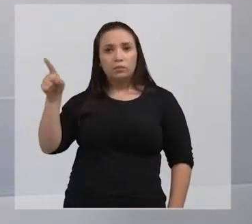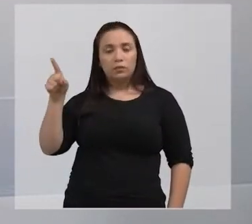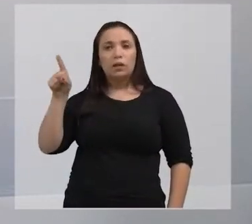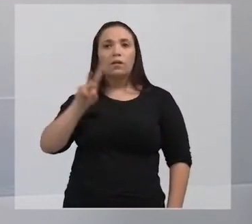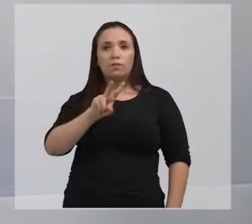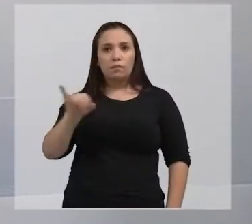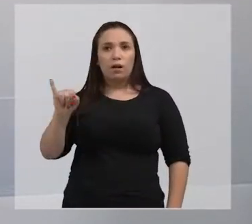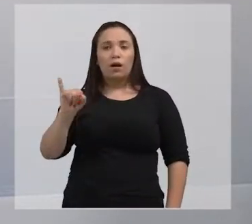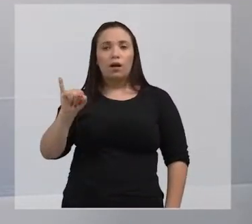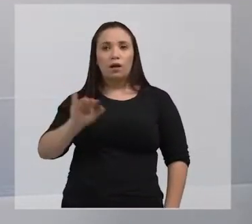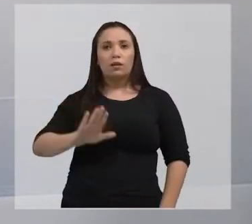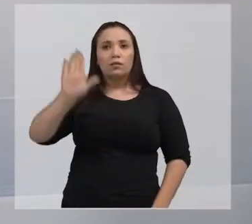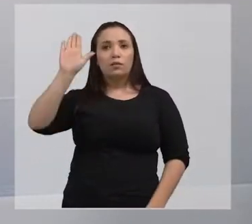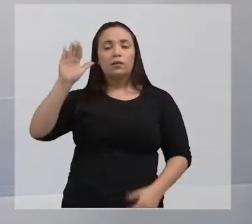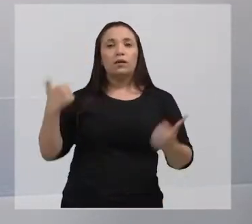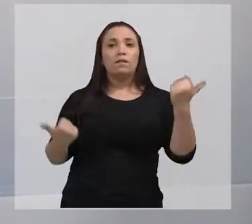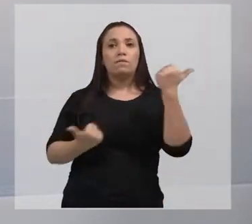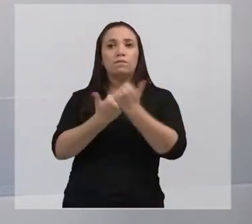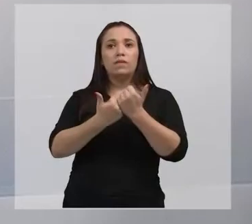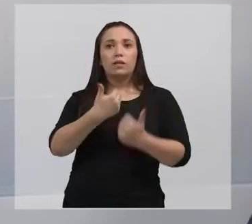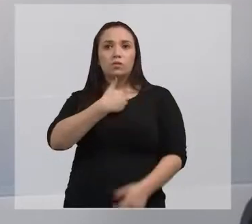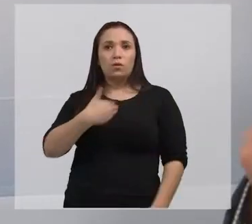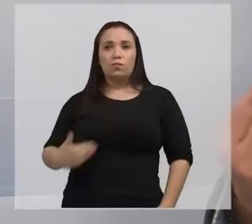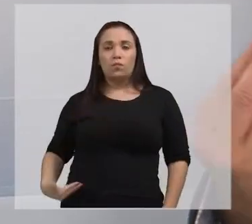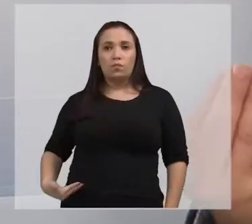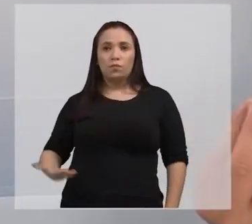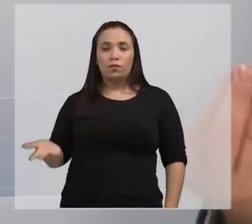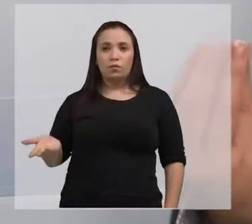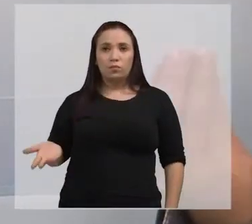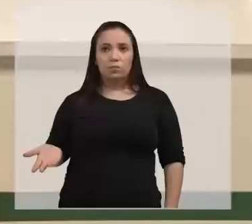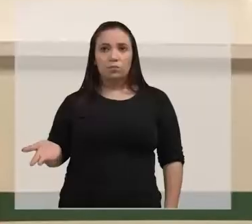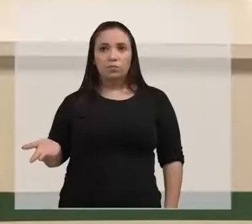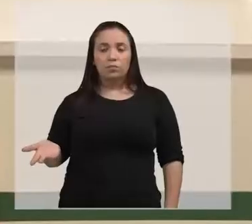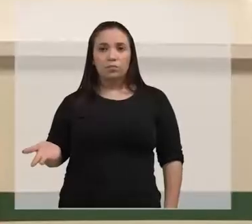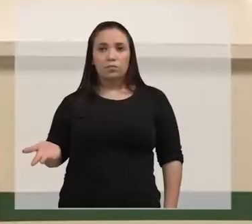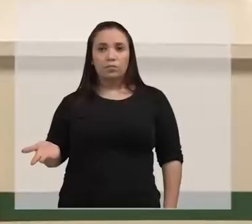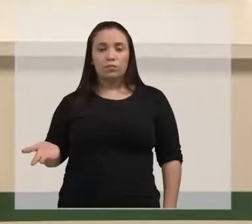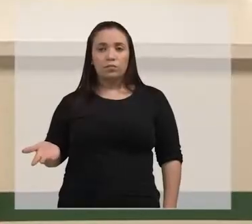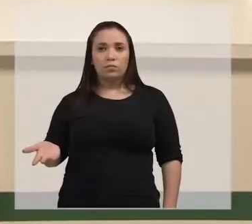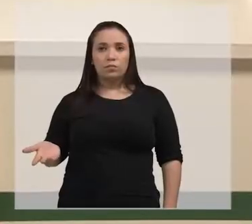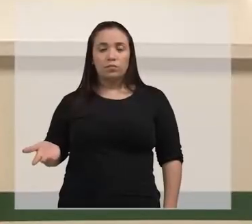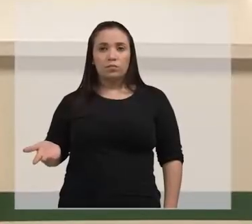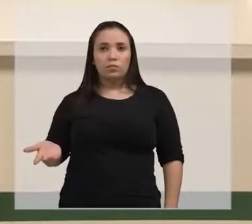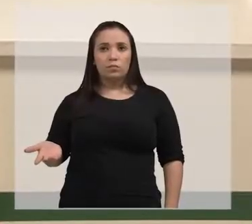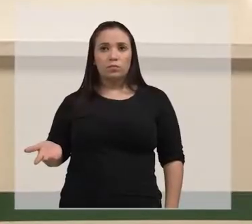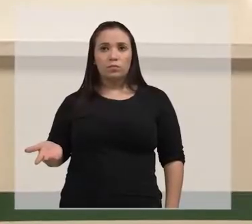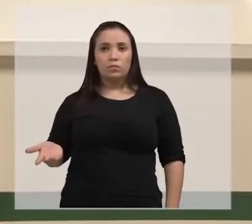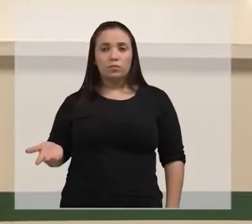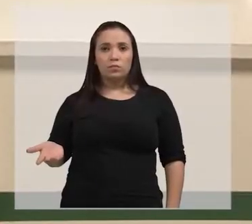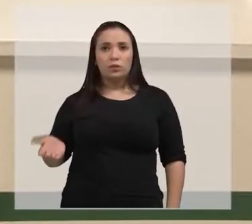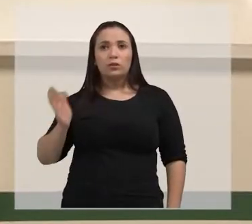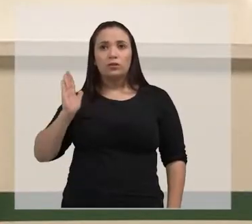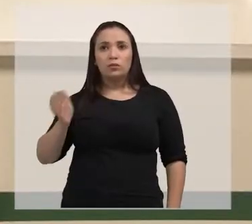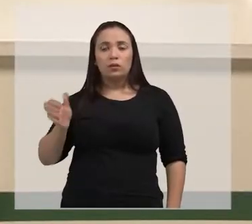para ser o candidato a vice-governador. Já fizeram a serra toda, né? Já. Estou fazendo a serra, fizeram a serra